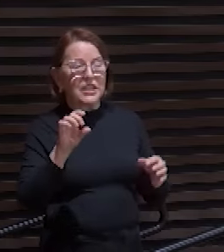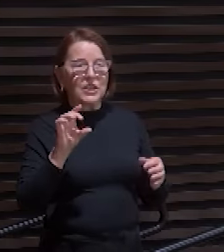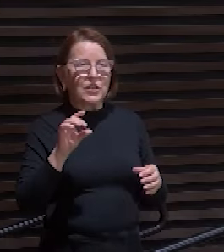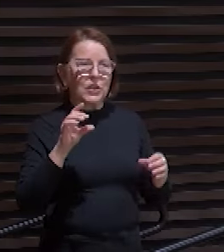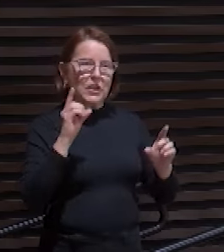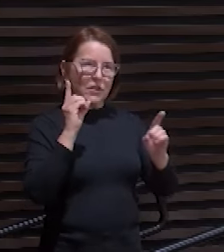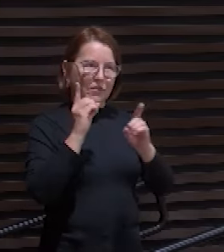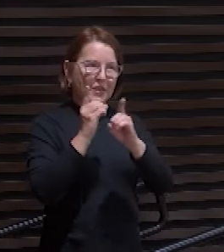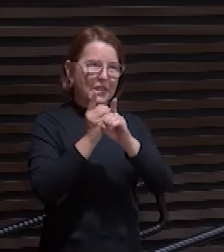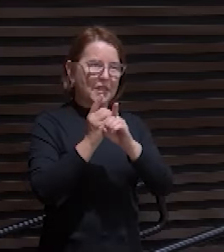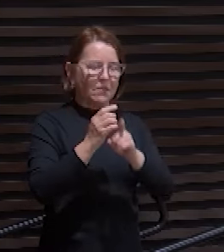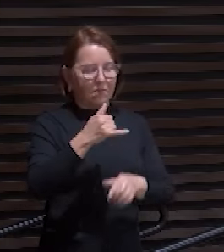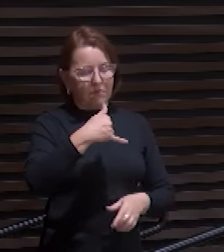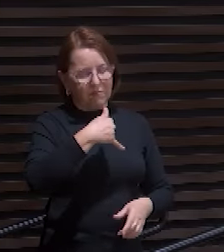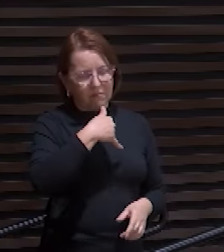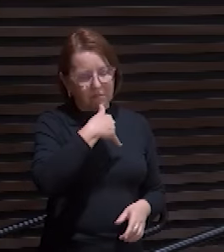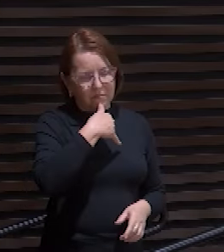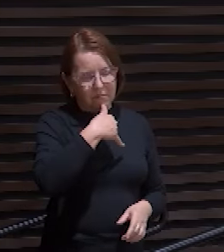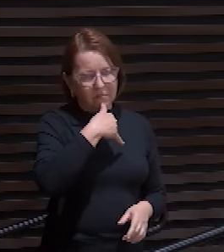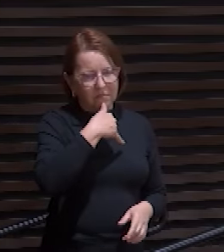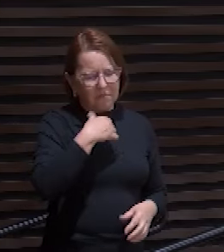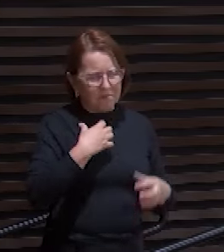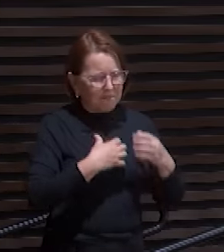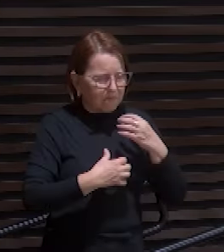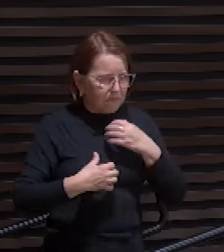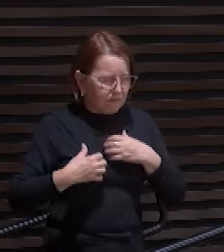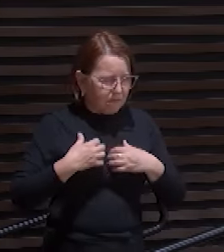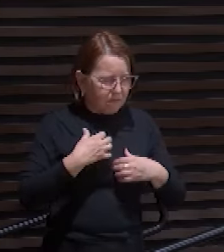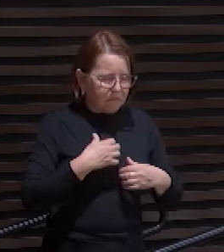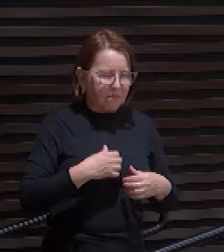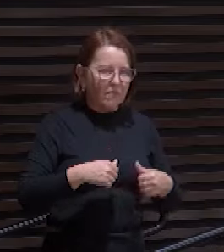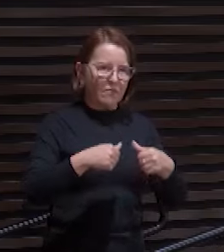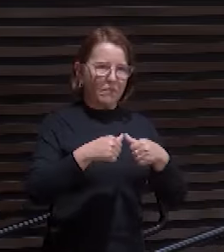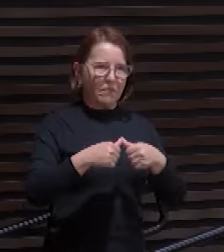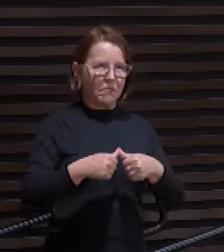encontrar tristeza, angústia nisso.